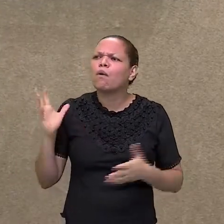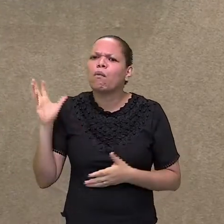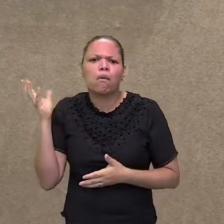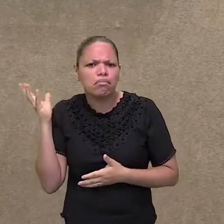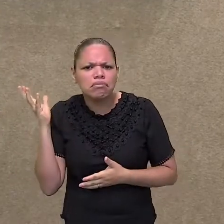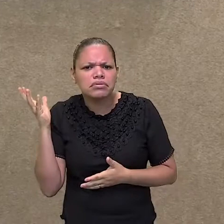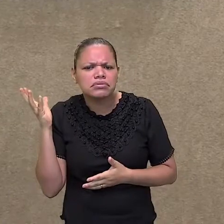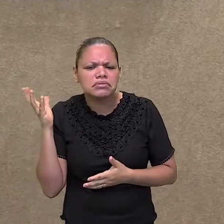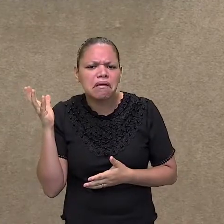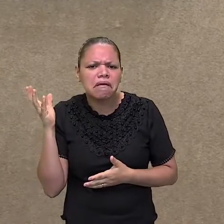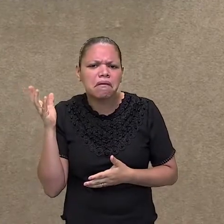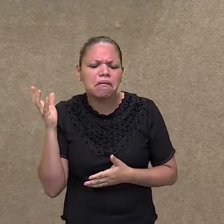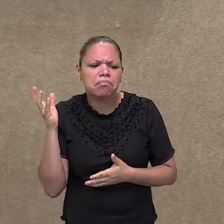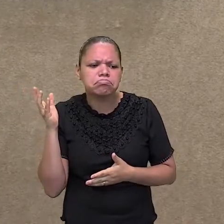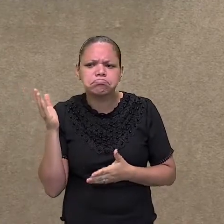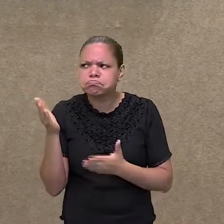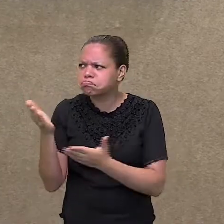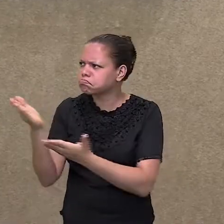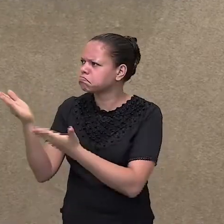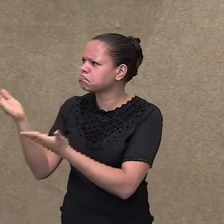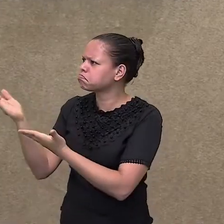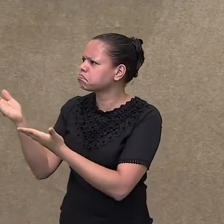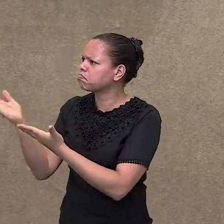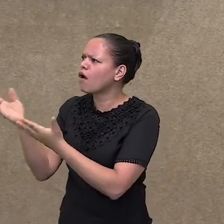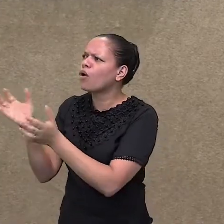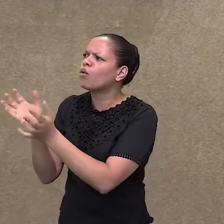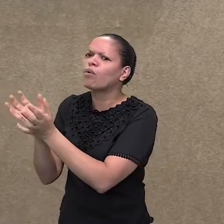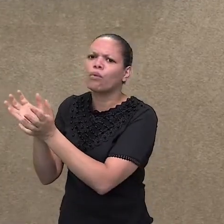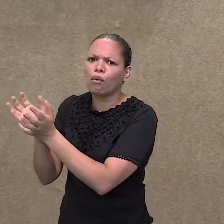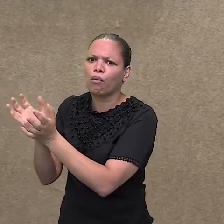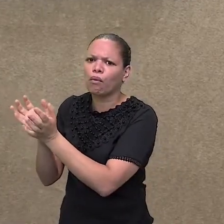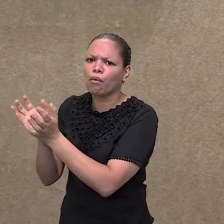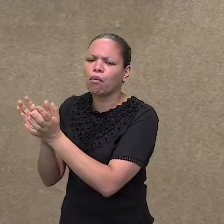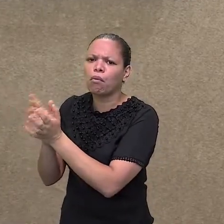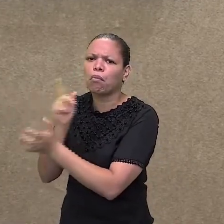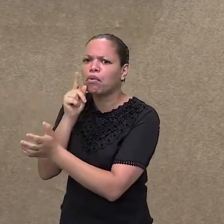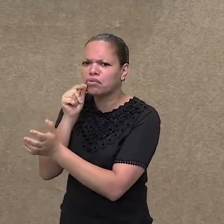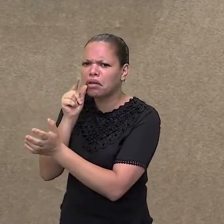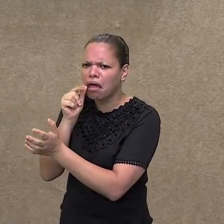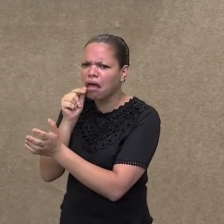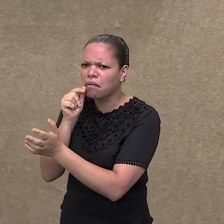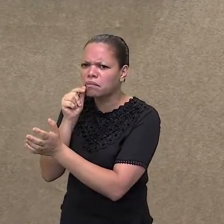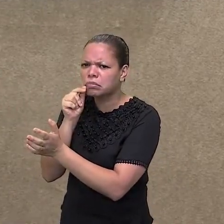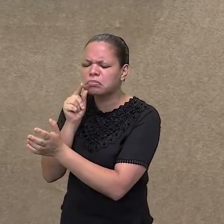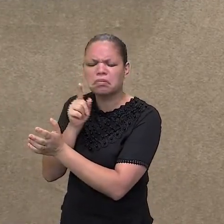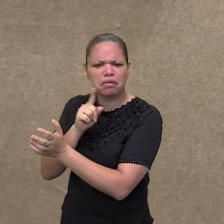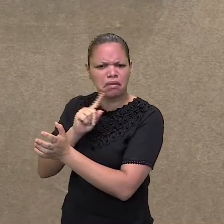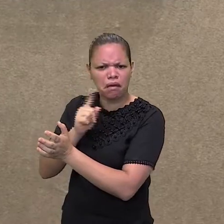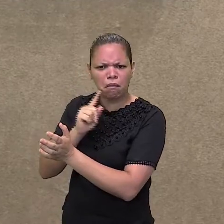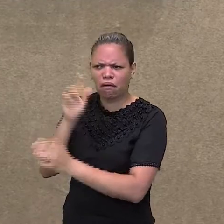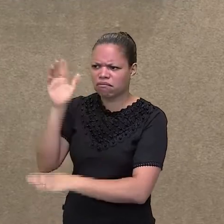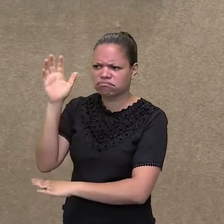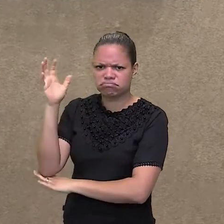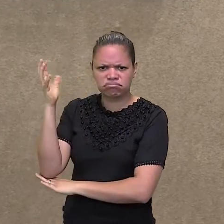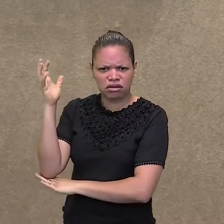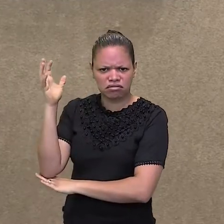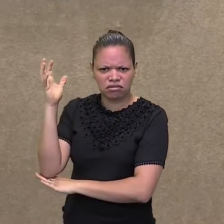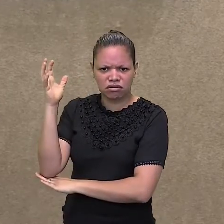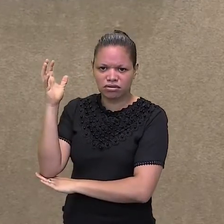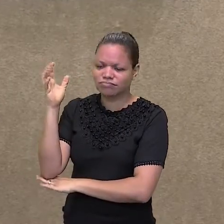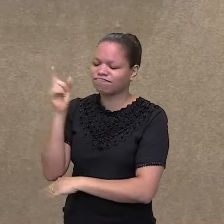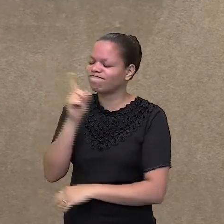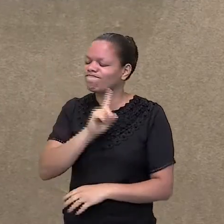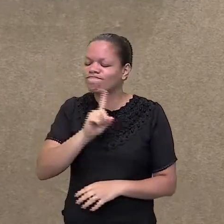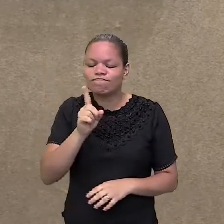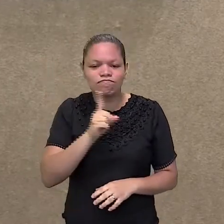ser o pedaço de madeira que foi transformado? Não, só passou a ter o